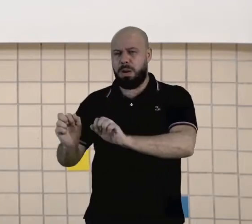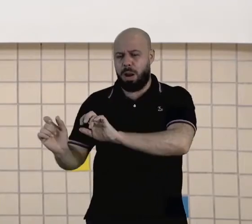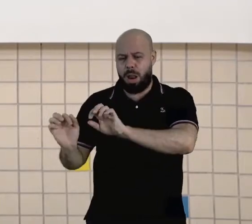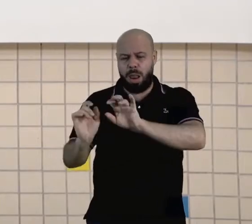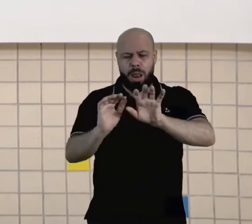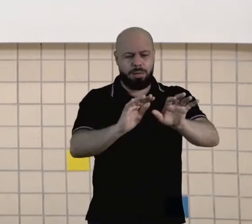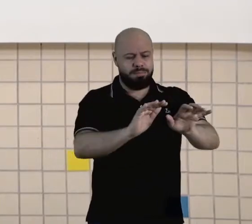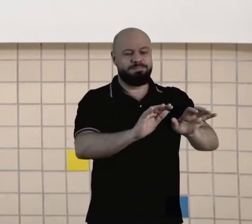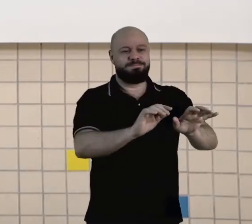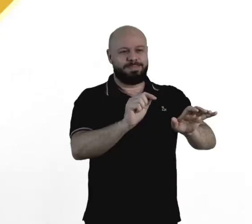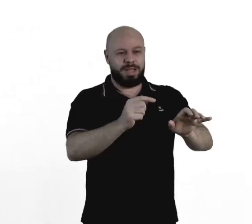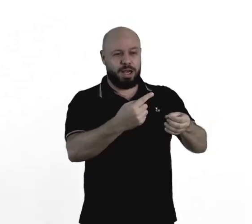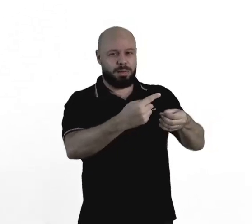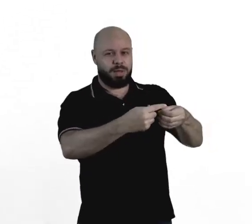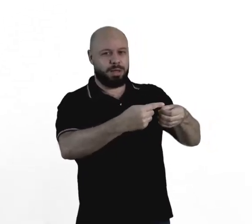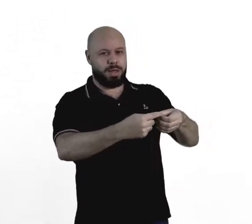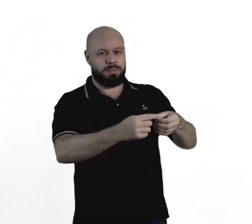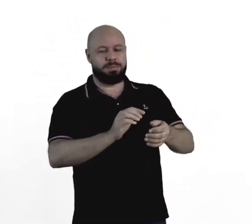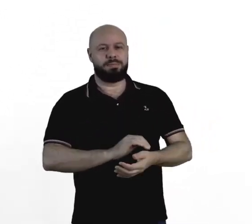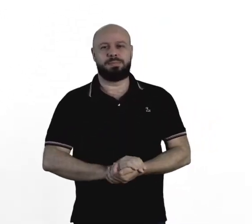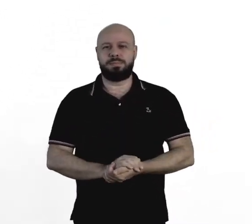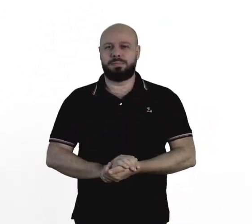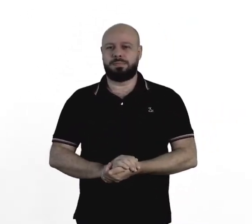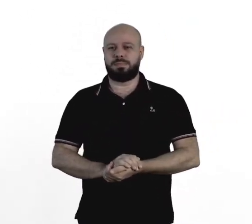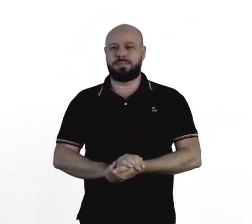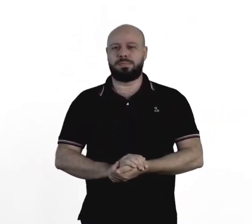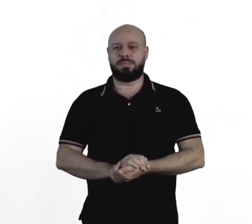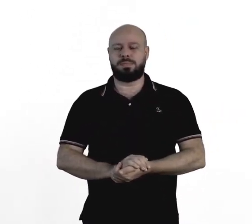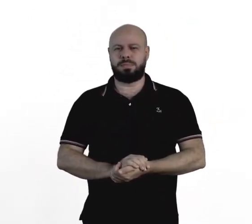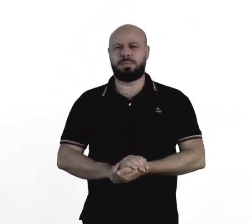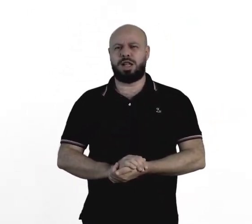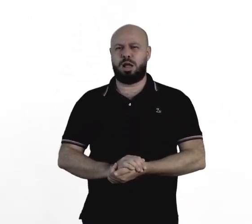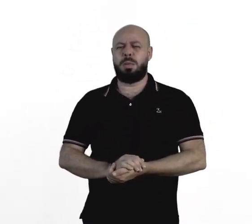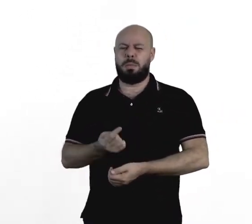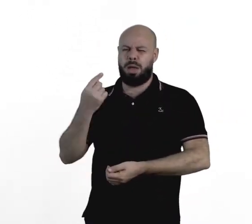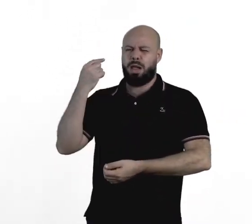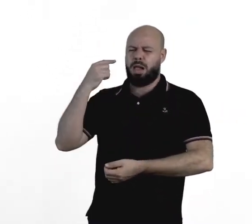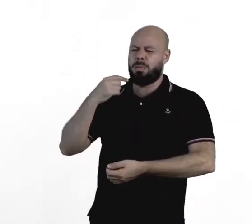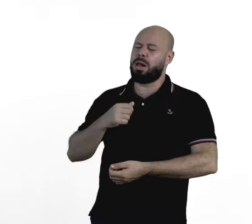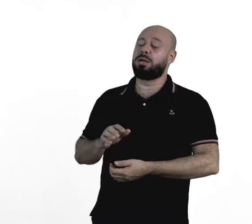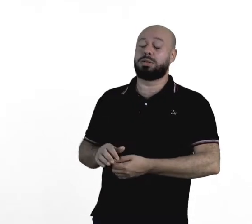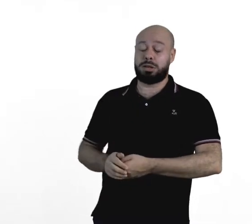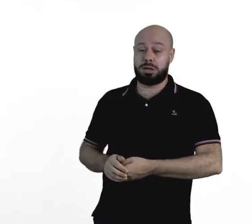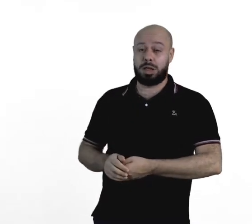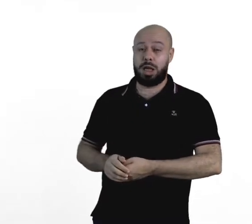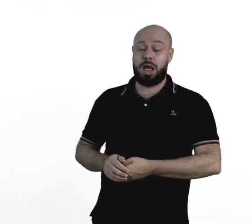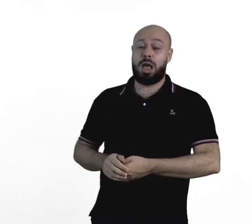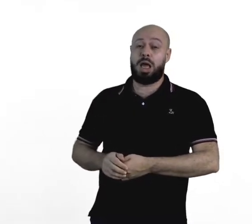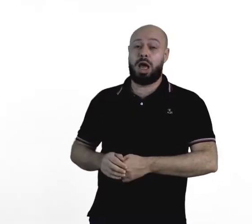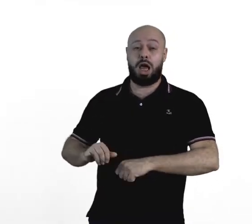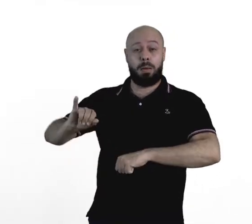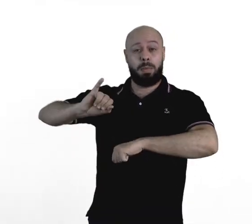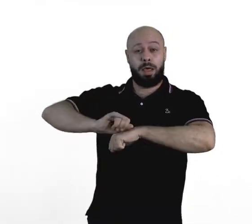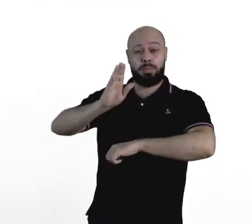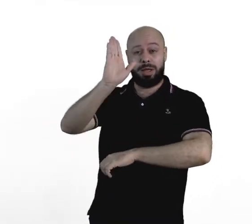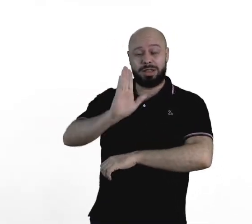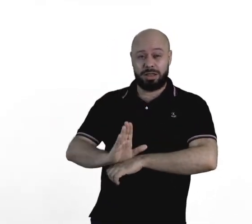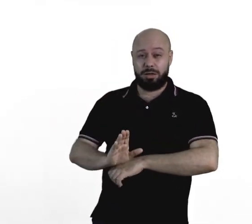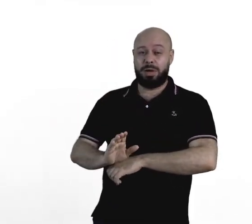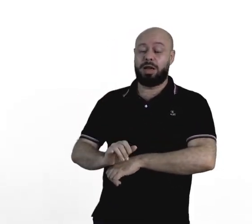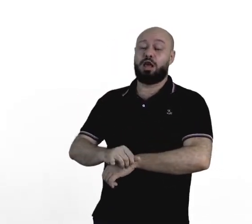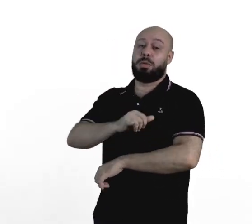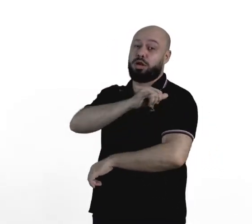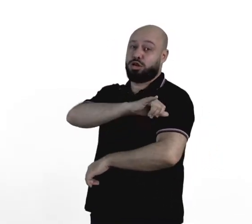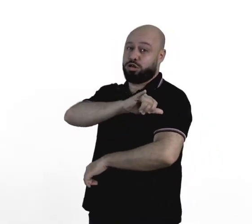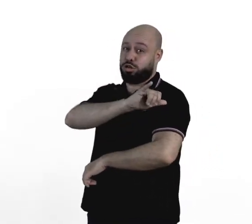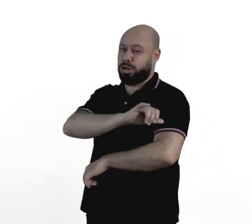as áreas urbanas. Na época, a capital do Brasil era o Rio de Janeiro e naquele